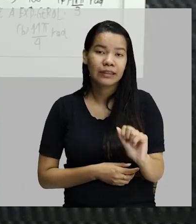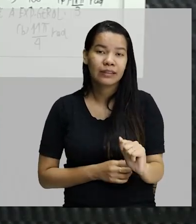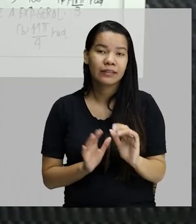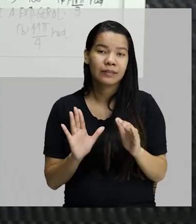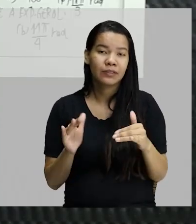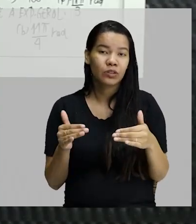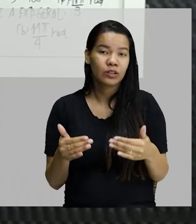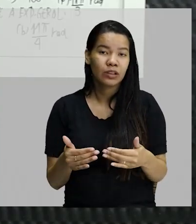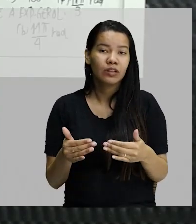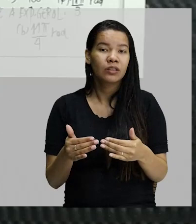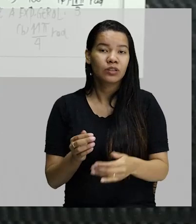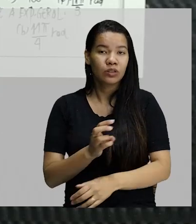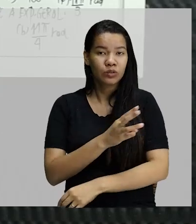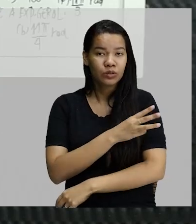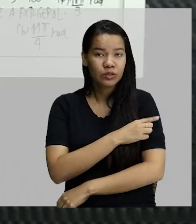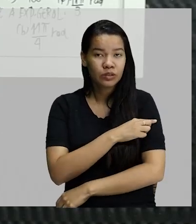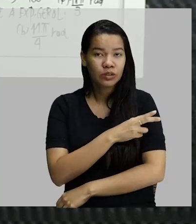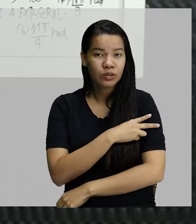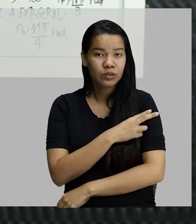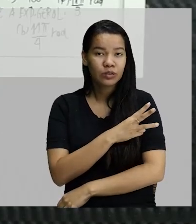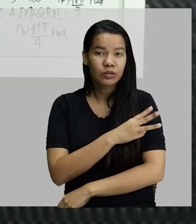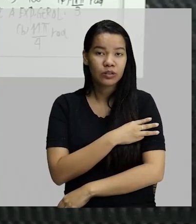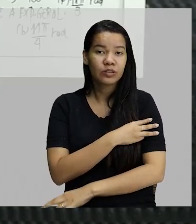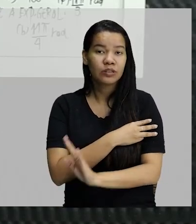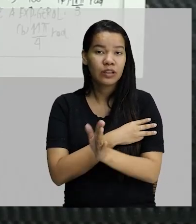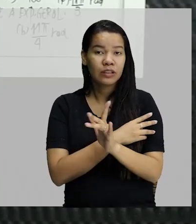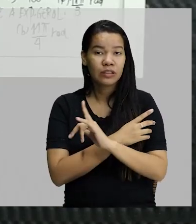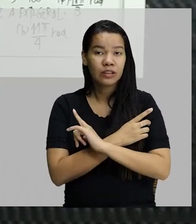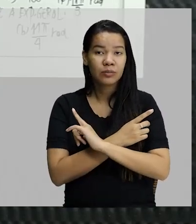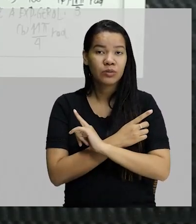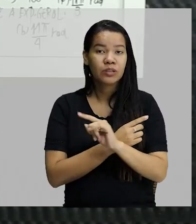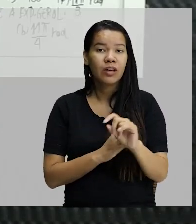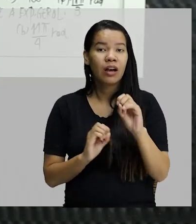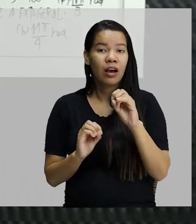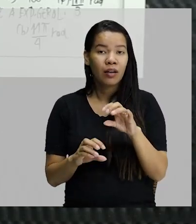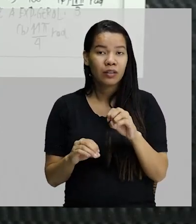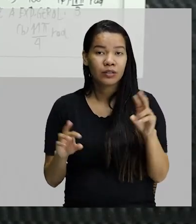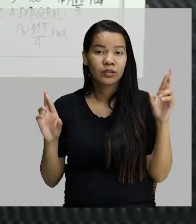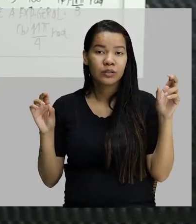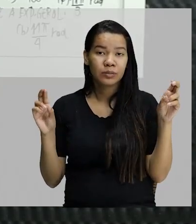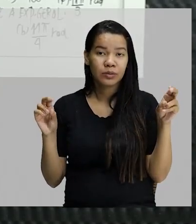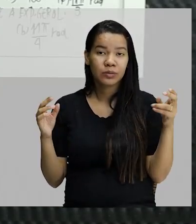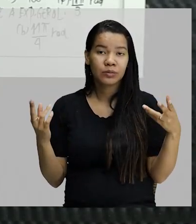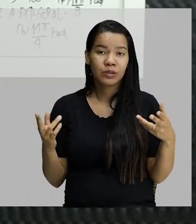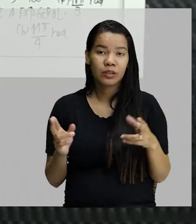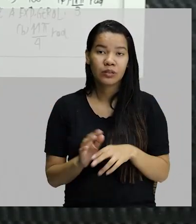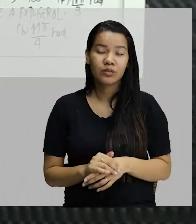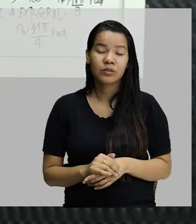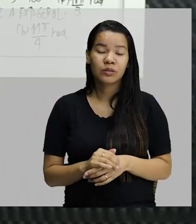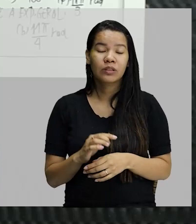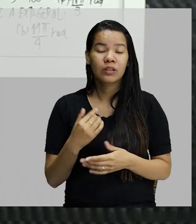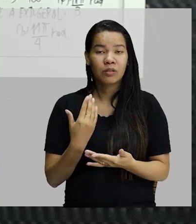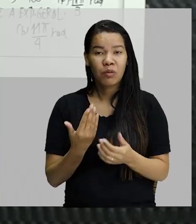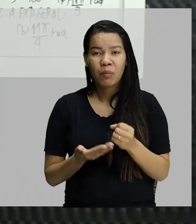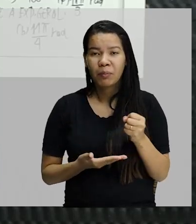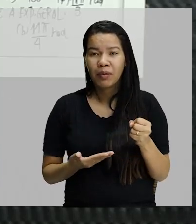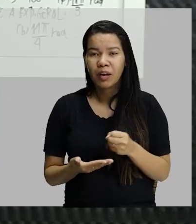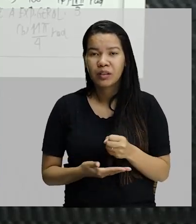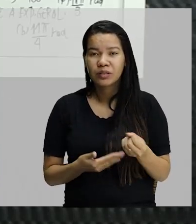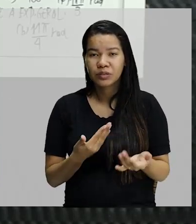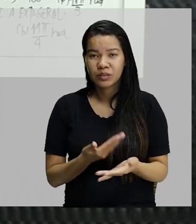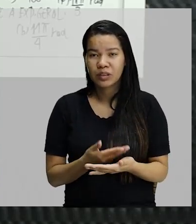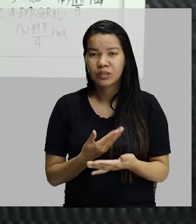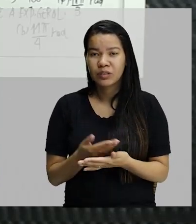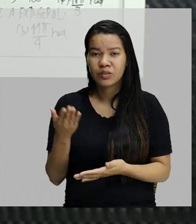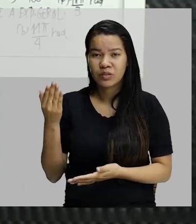ensino médio. Tá? Lembrando que já tem algumas aulas a respeito desse assunto, inclusive a parte básica que se estuda lá no ensino fundamental, e